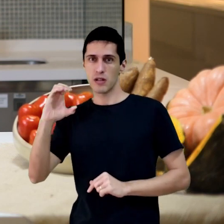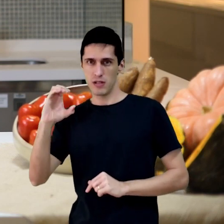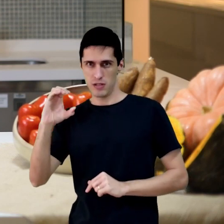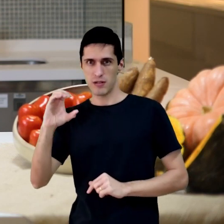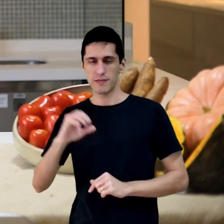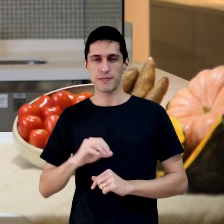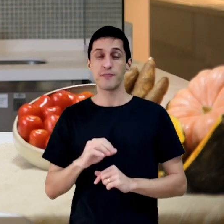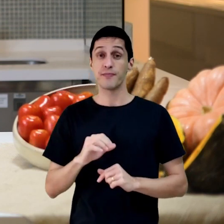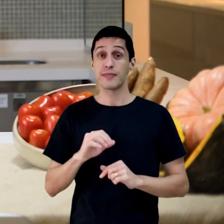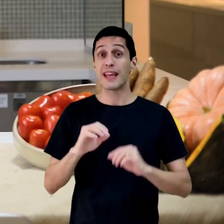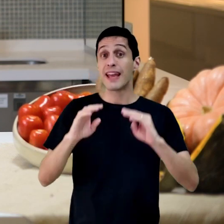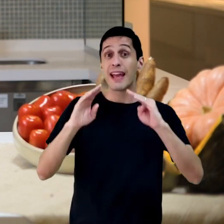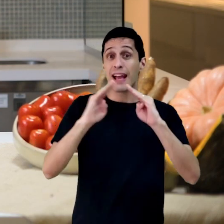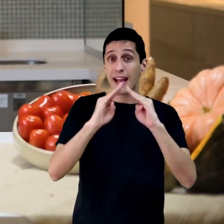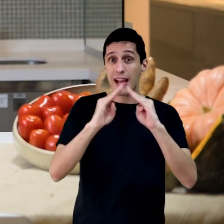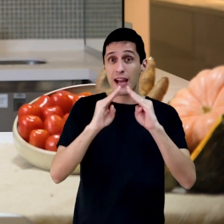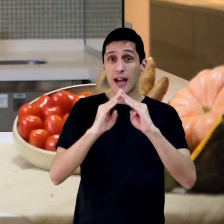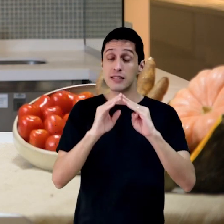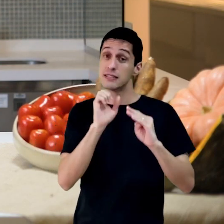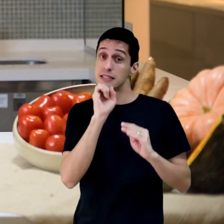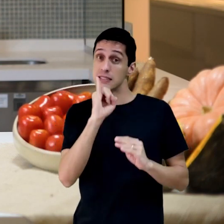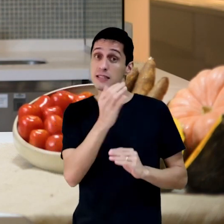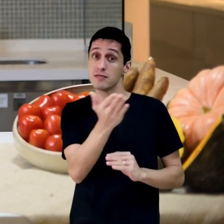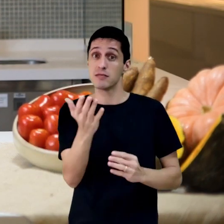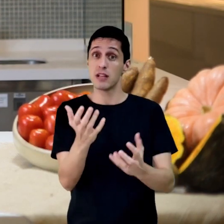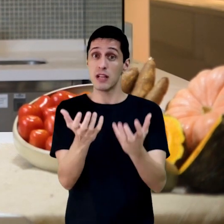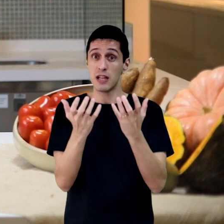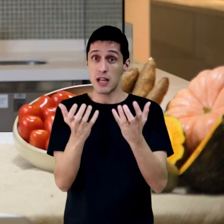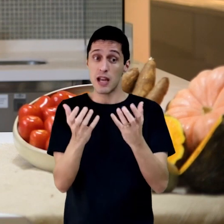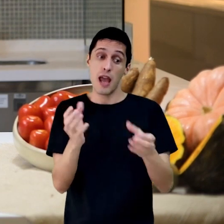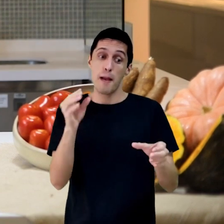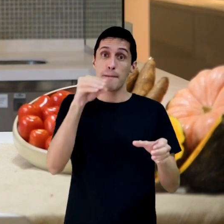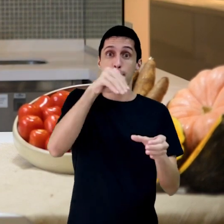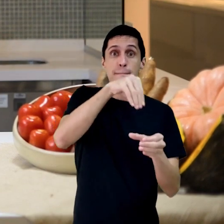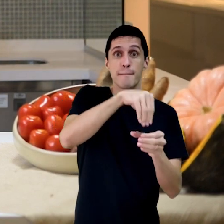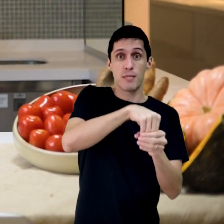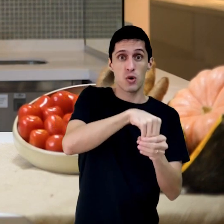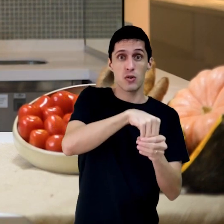Em casa, se vocês quiserem acrescentar